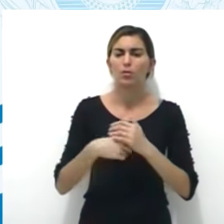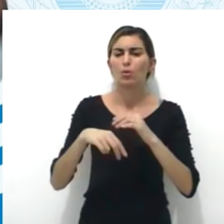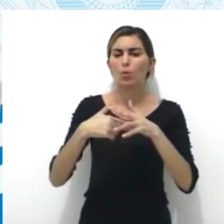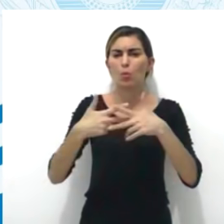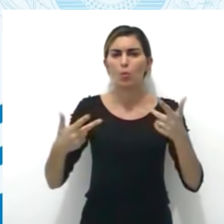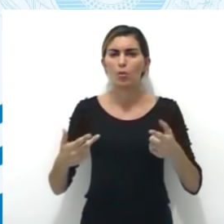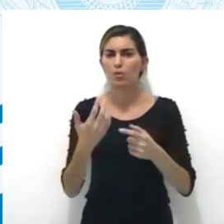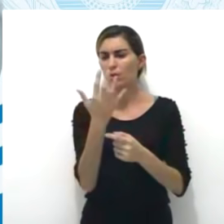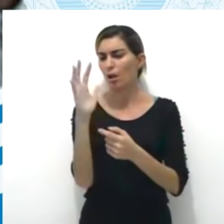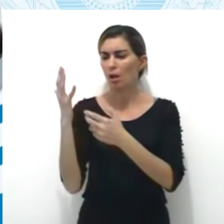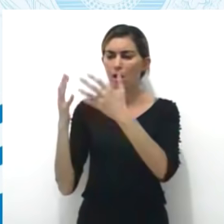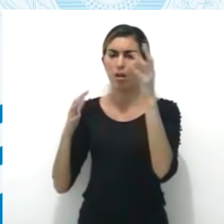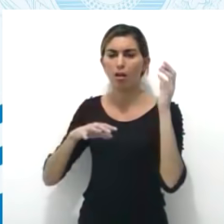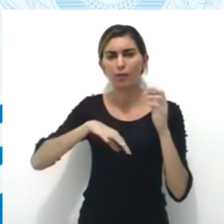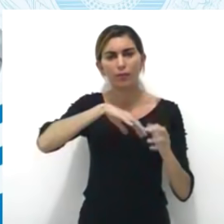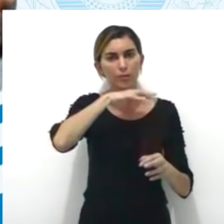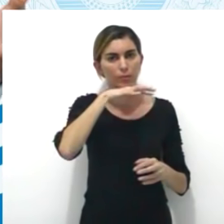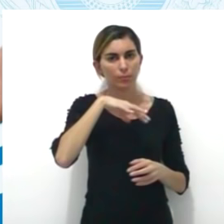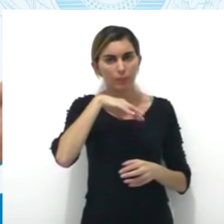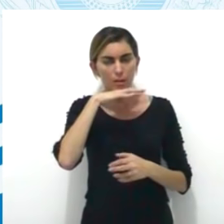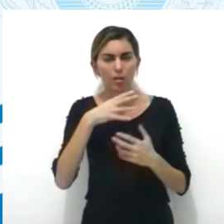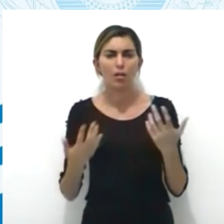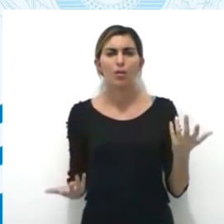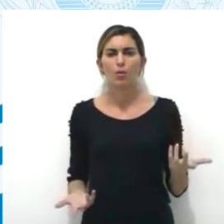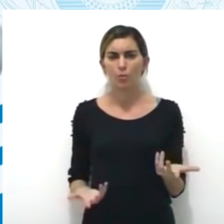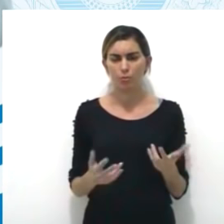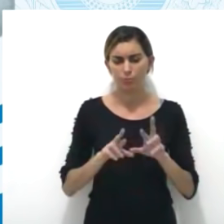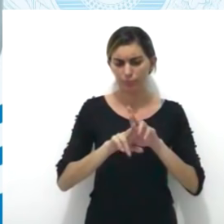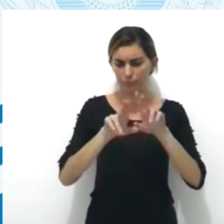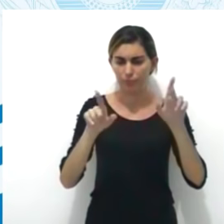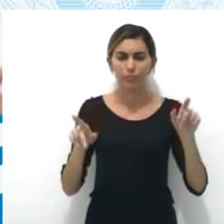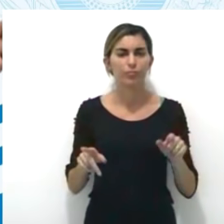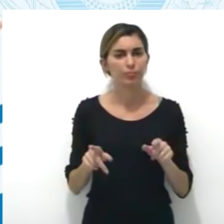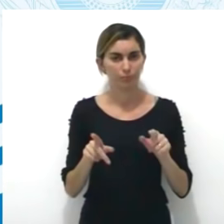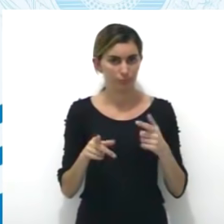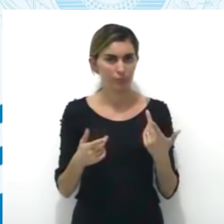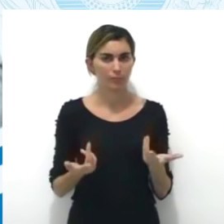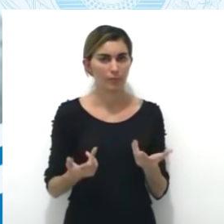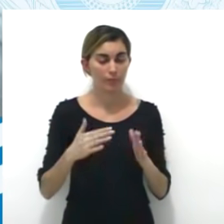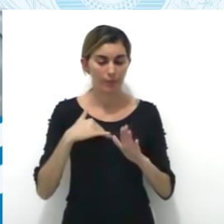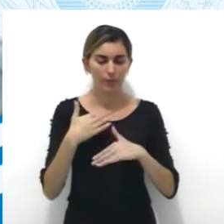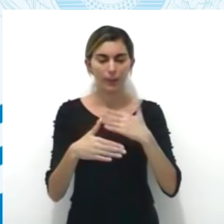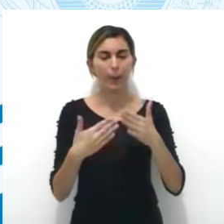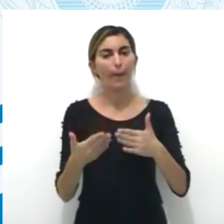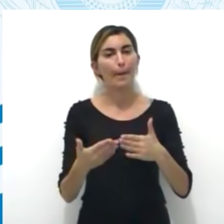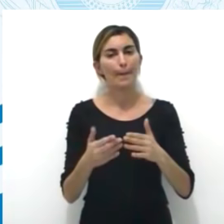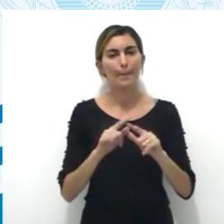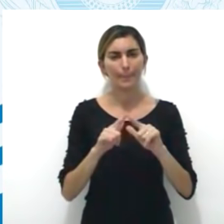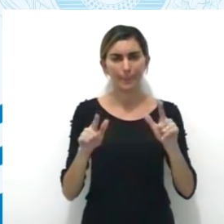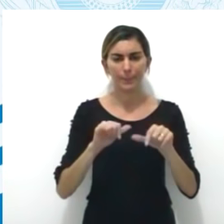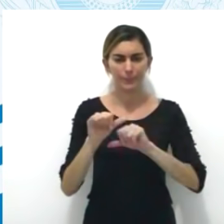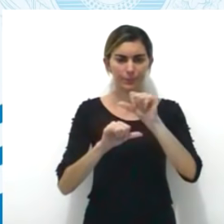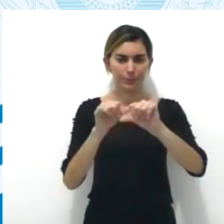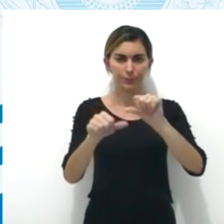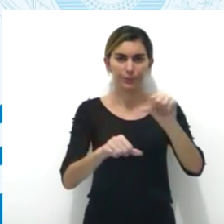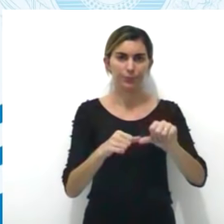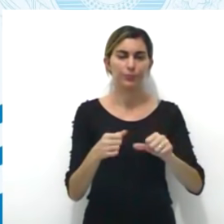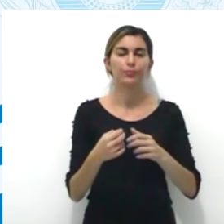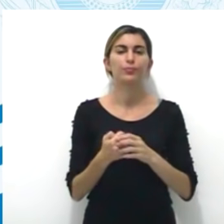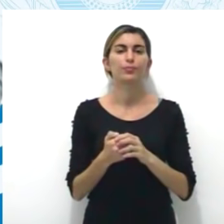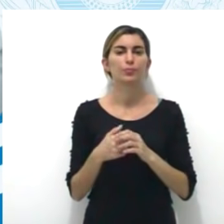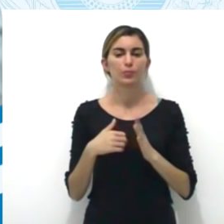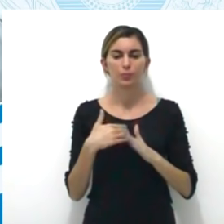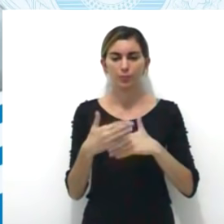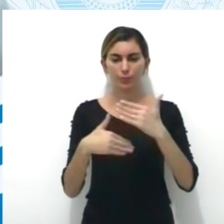tipos básicos de plantas, de animais, que seriam capazes de mudar com o tempo. Mas essas